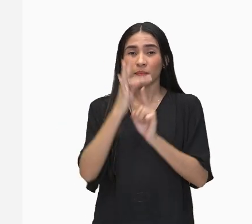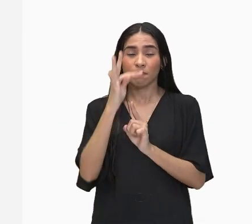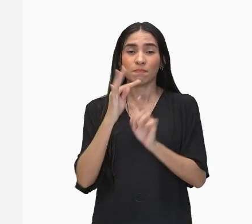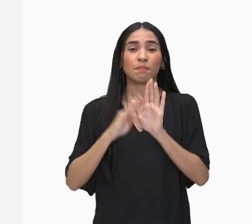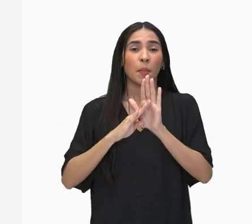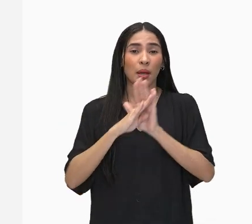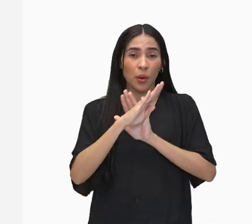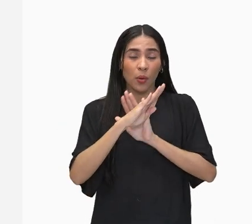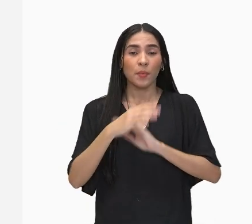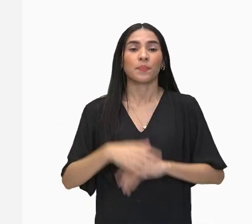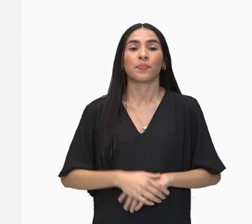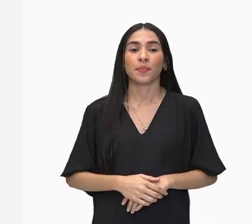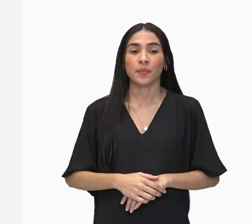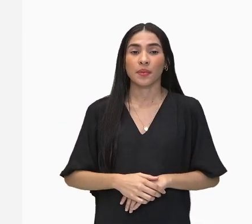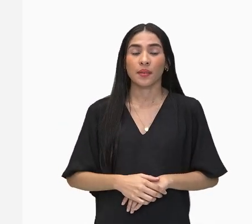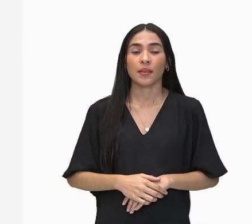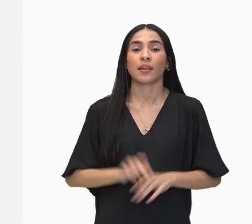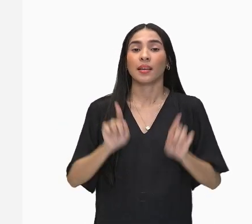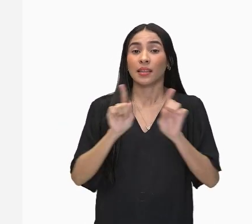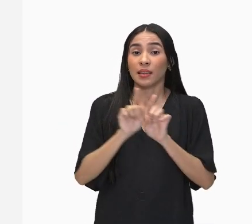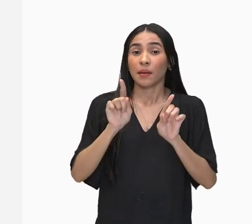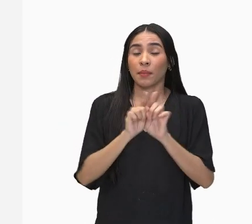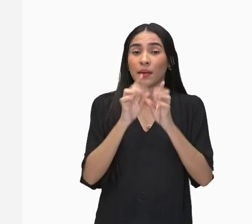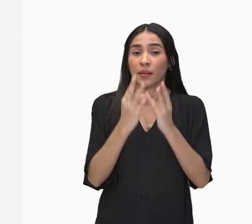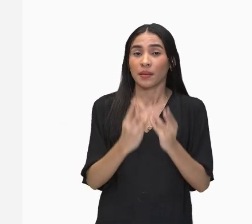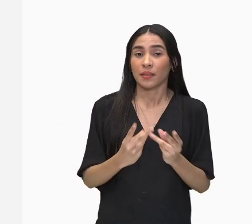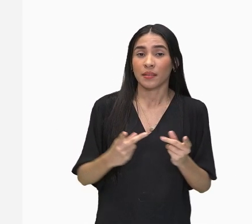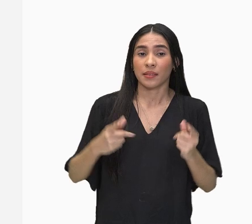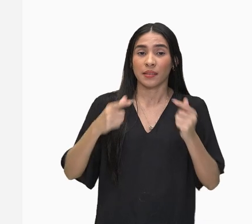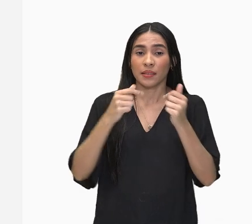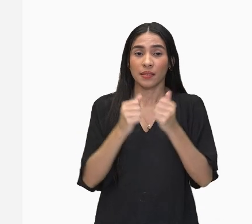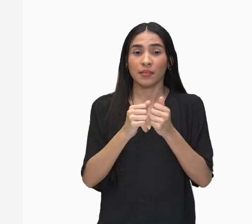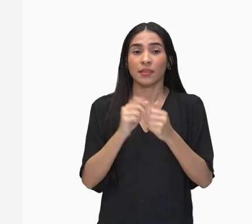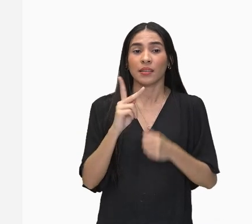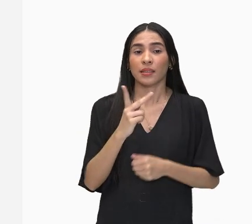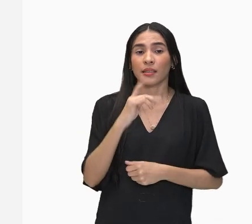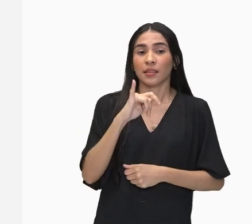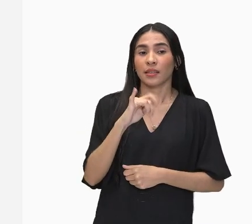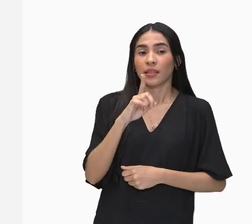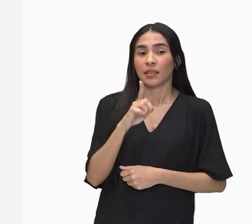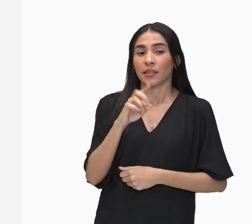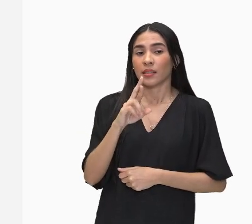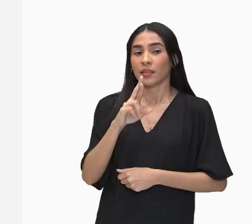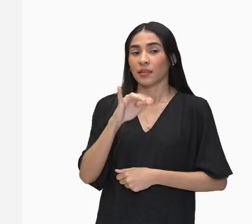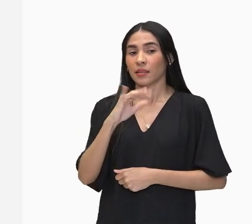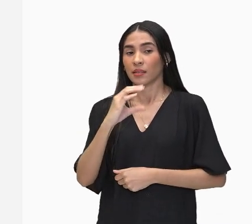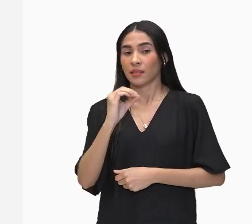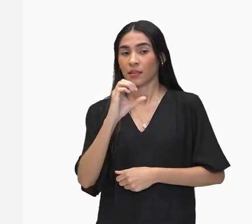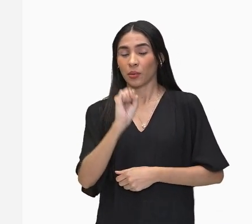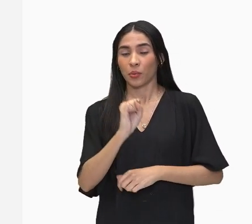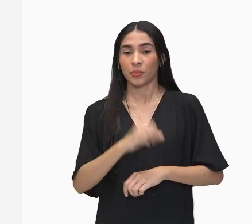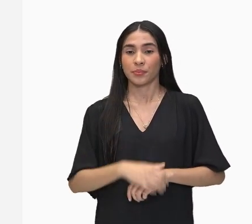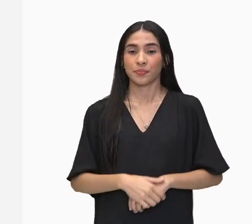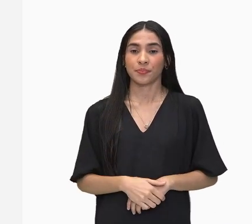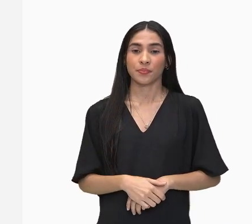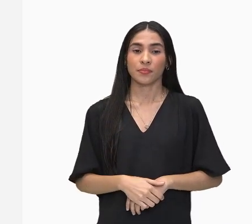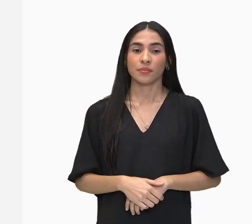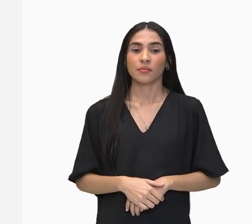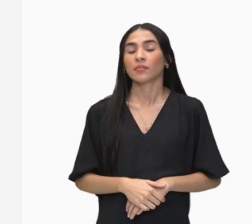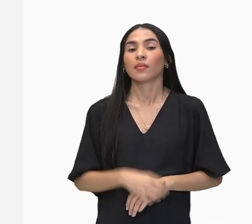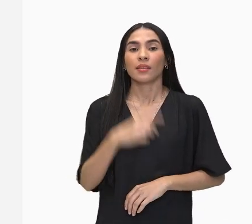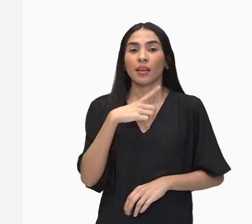aí também nós temos a degradação dos recursos hídricos, né? A degradação dos recursos hídricos, ela